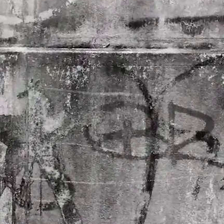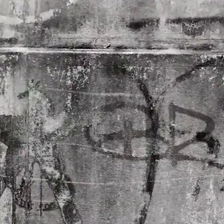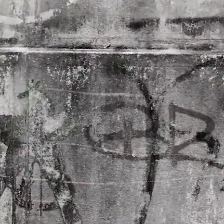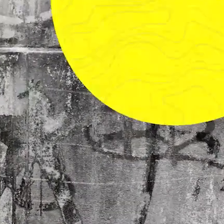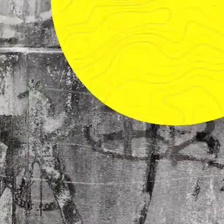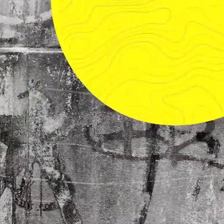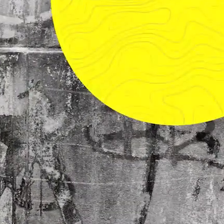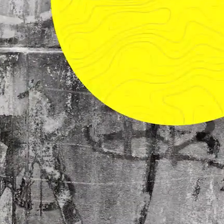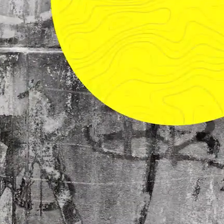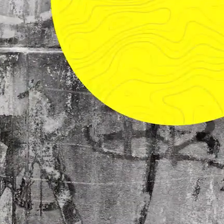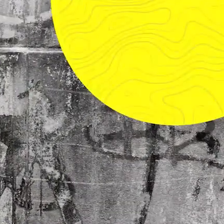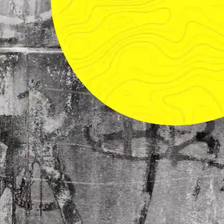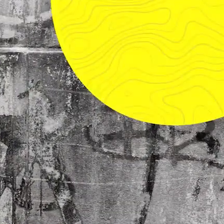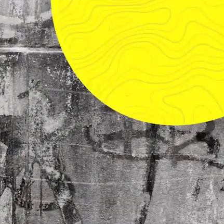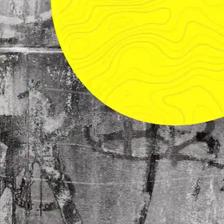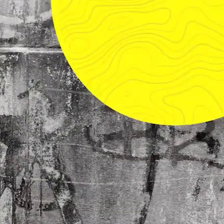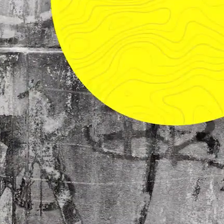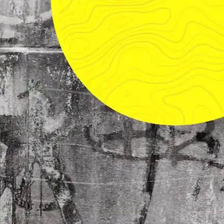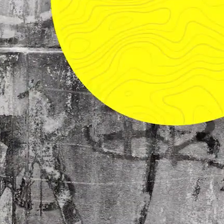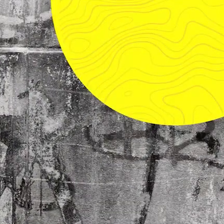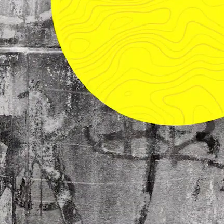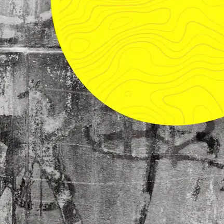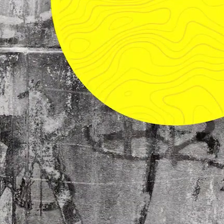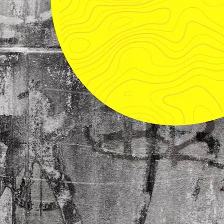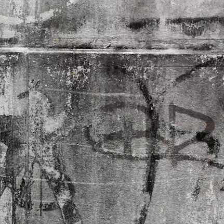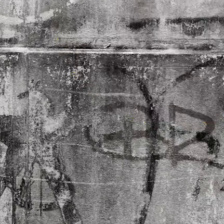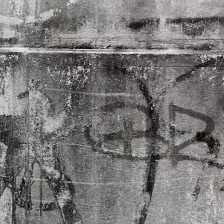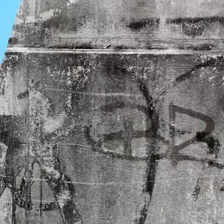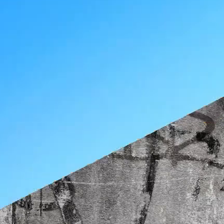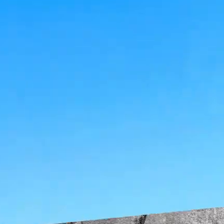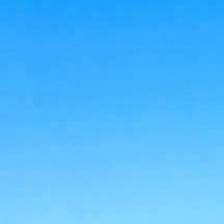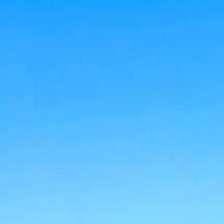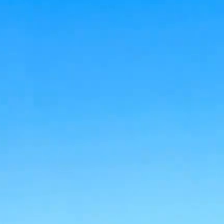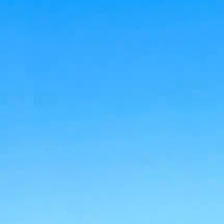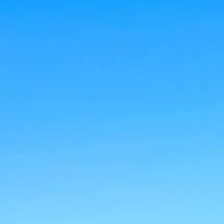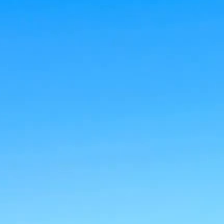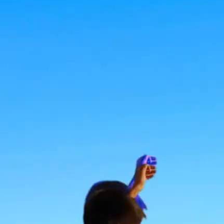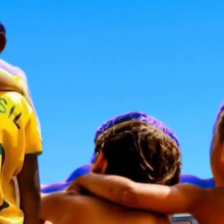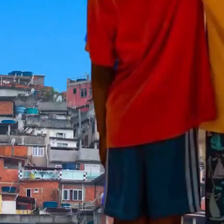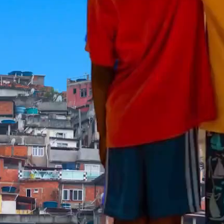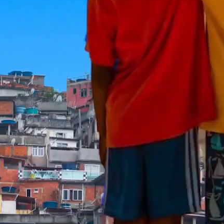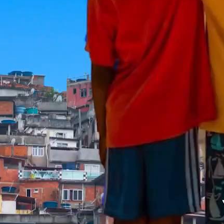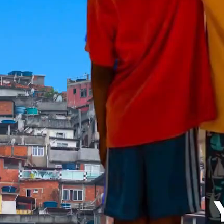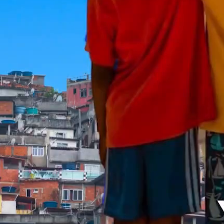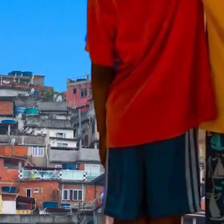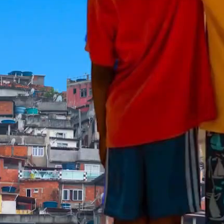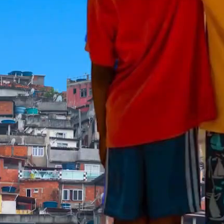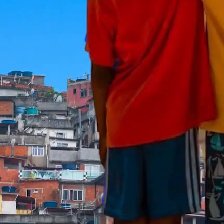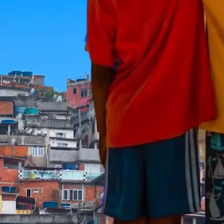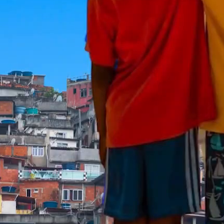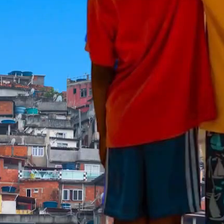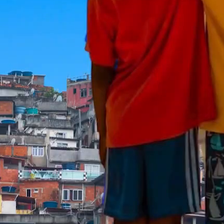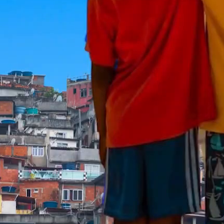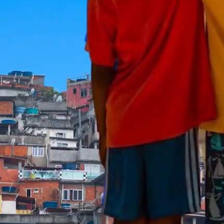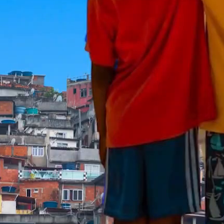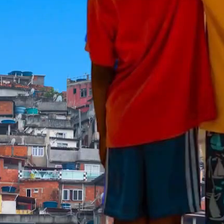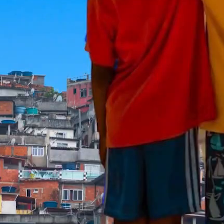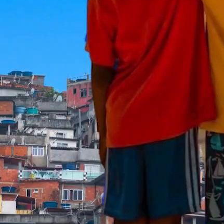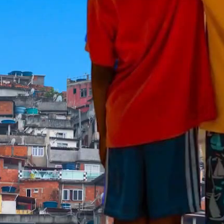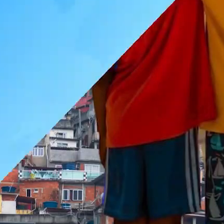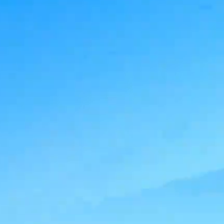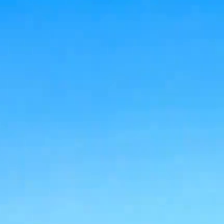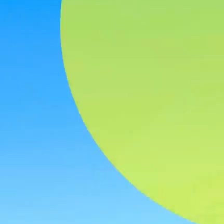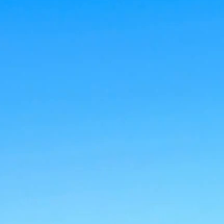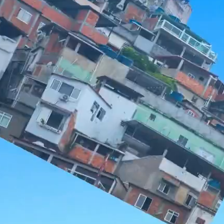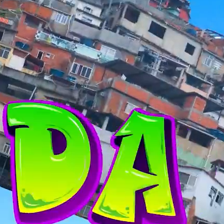lei é tão importante. A cultura hip hop serve como forma de incentivo ao protagonismo das pessoas que reivindicam seus